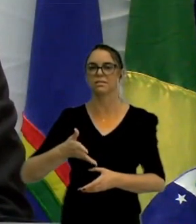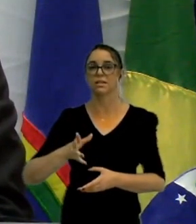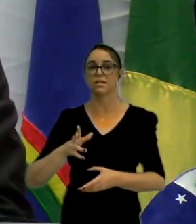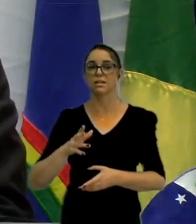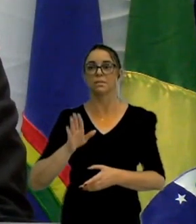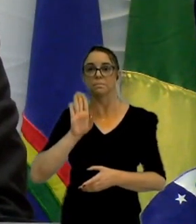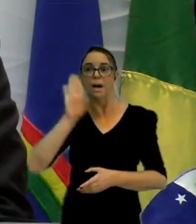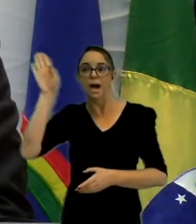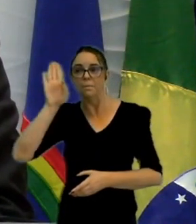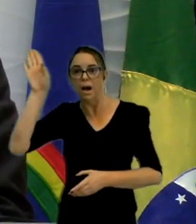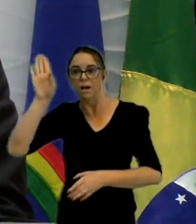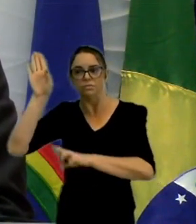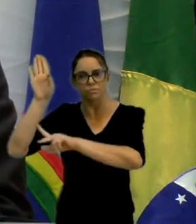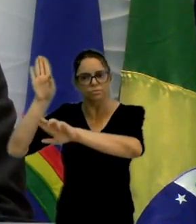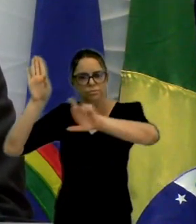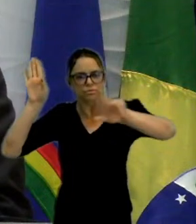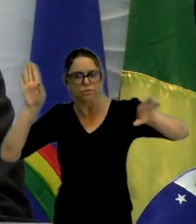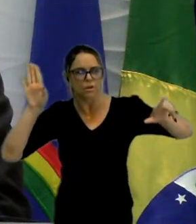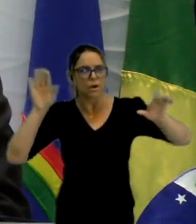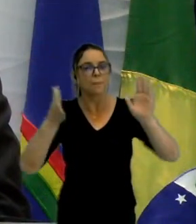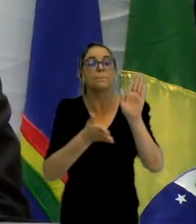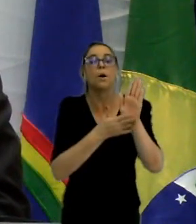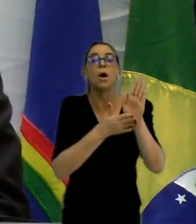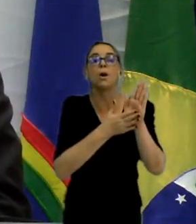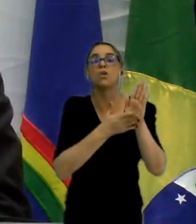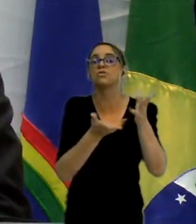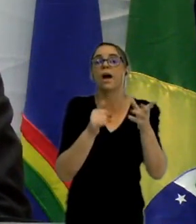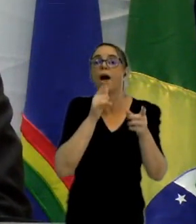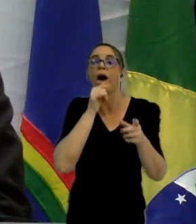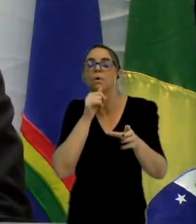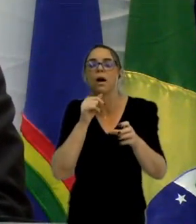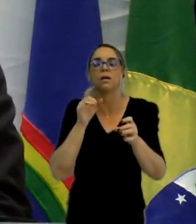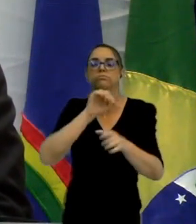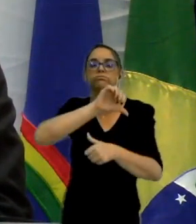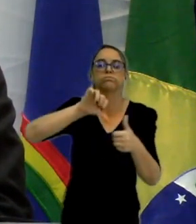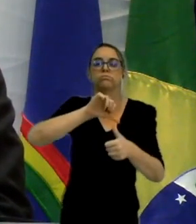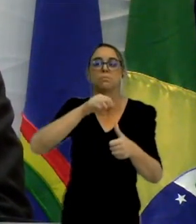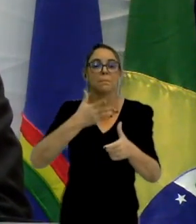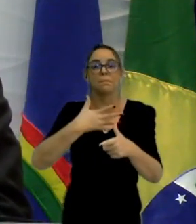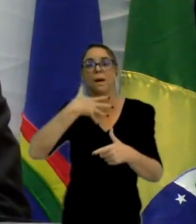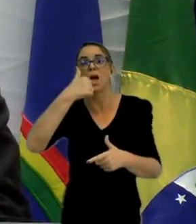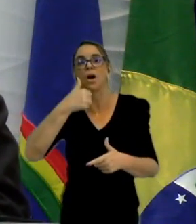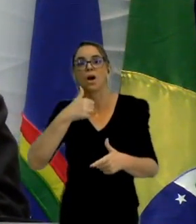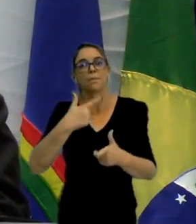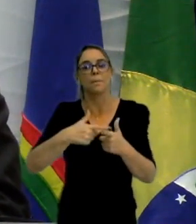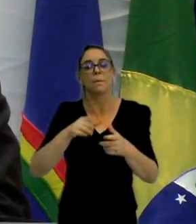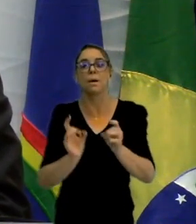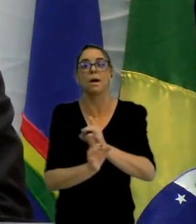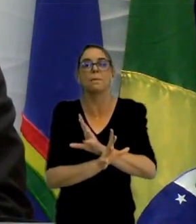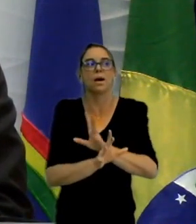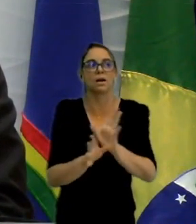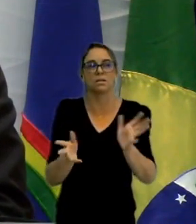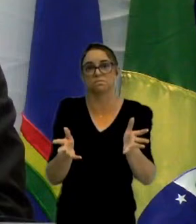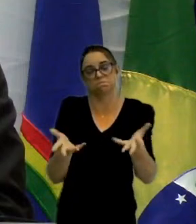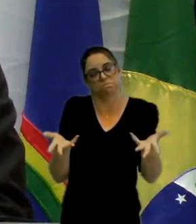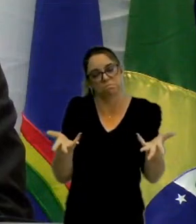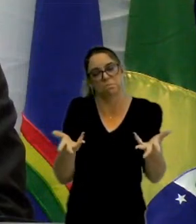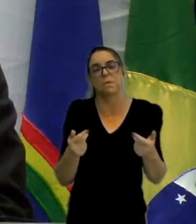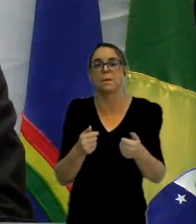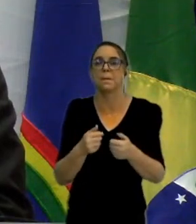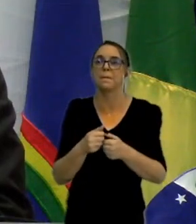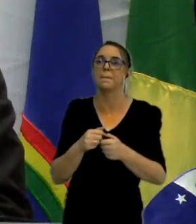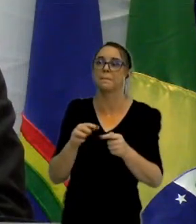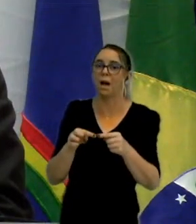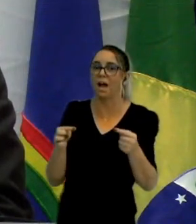candidatos vieram com proposta para poder solucionar esse problema de desabastecimento de água em nosso município. E